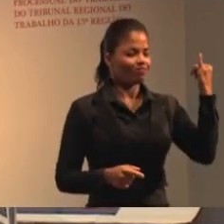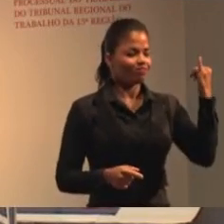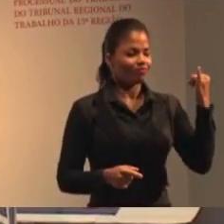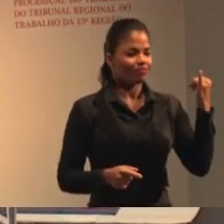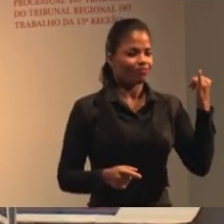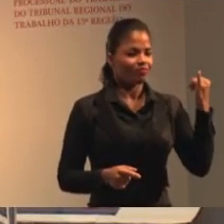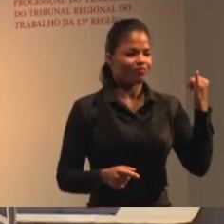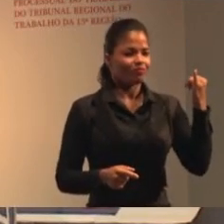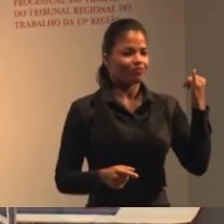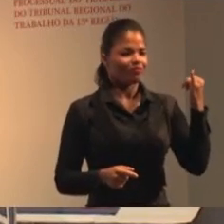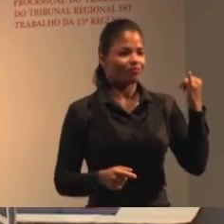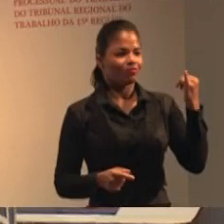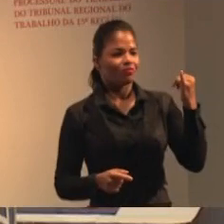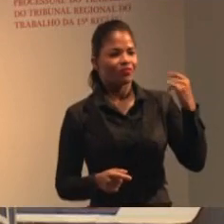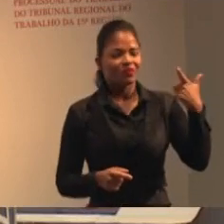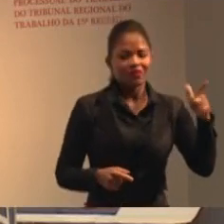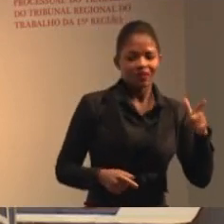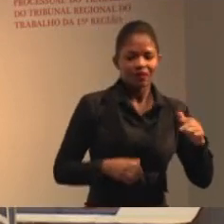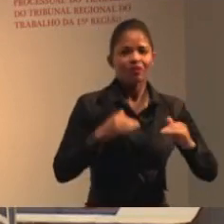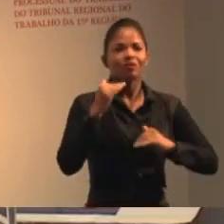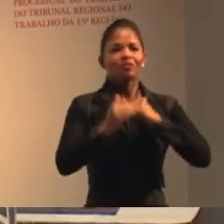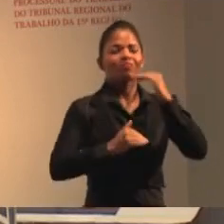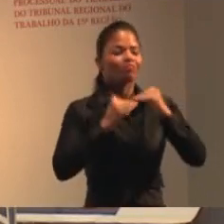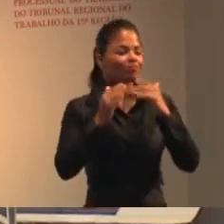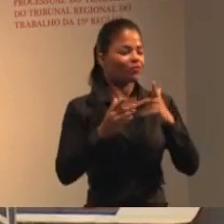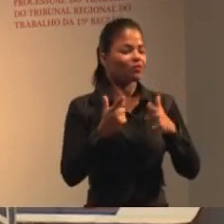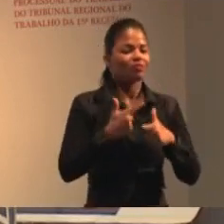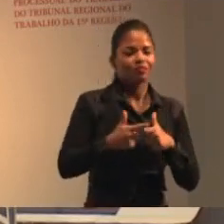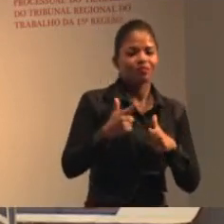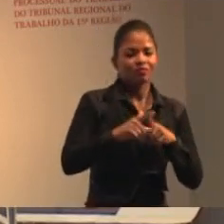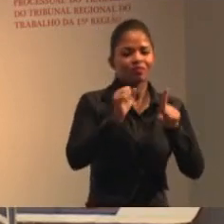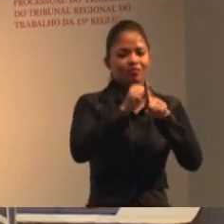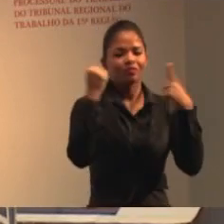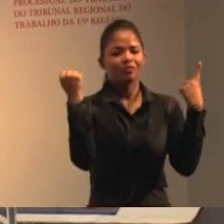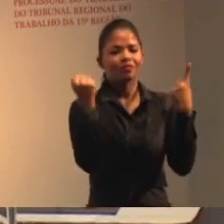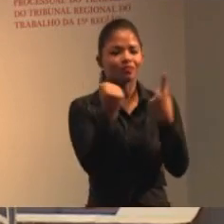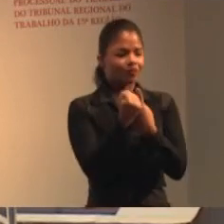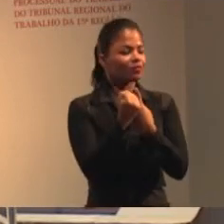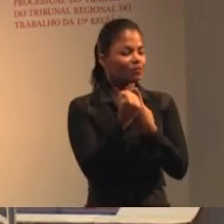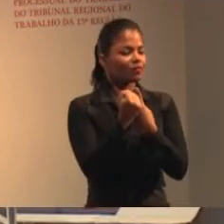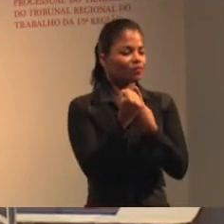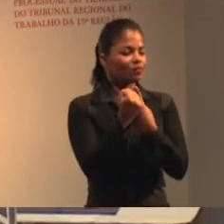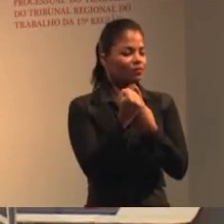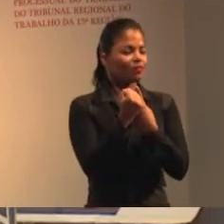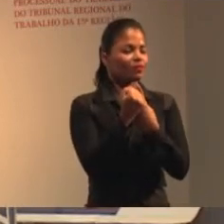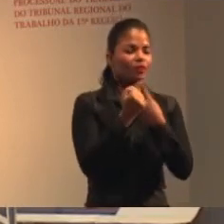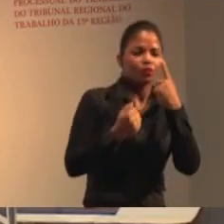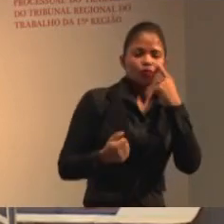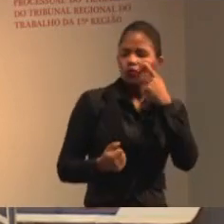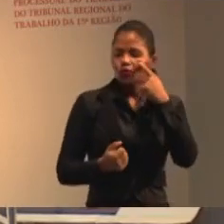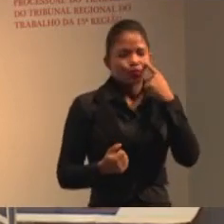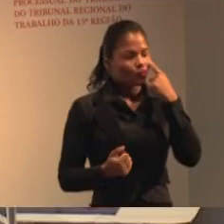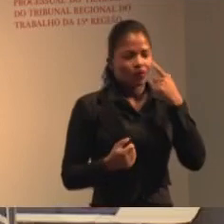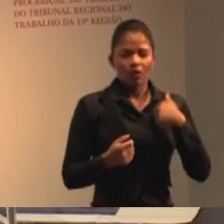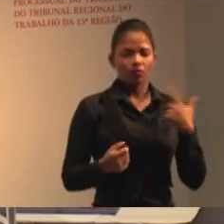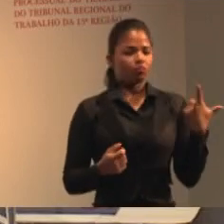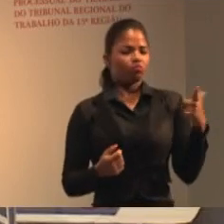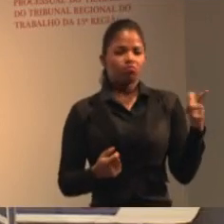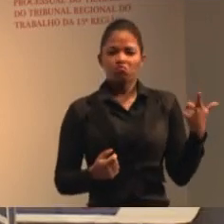ela já teríamos uma avassaladora convulsão social. E essa dúvida eu não